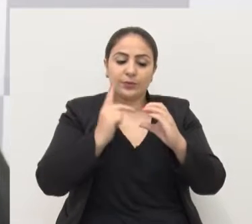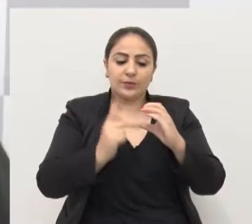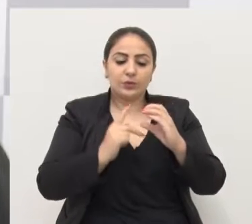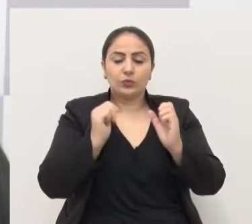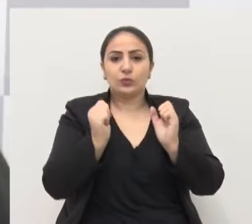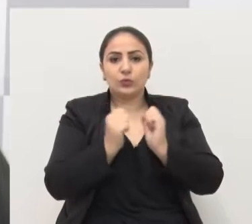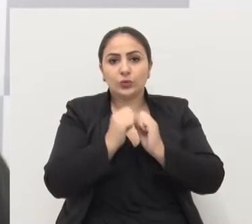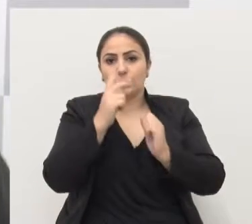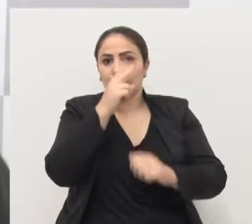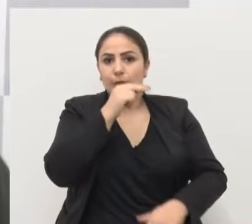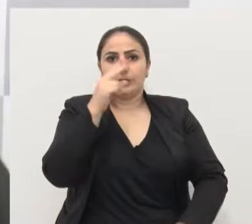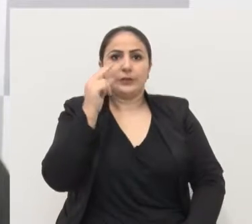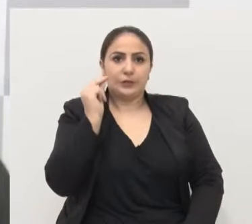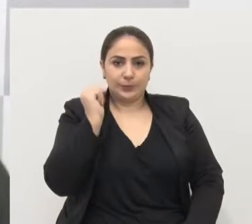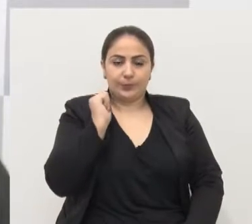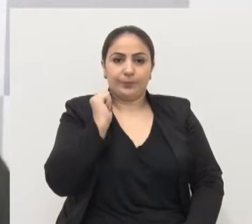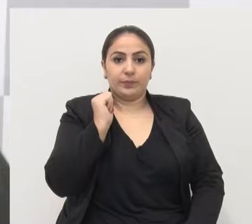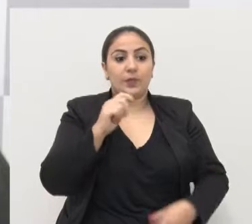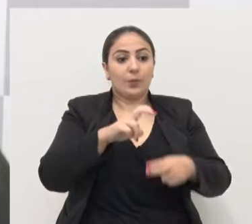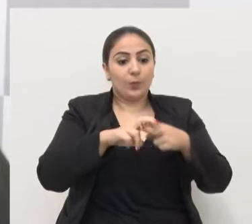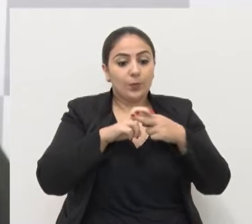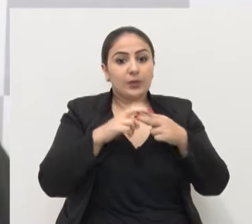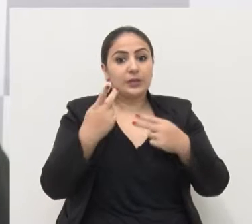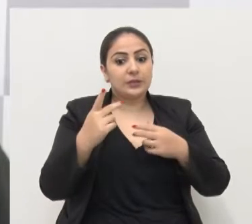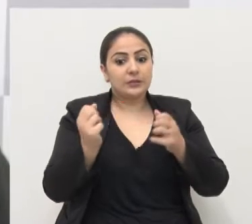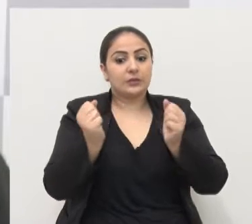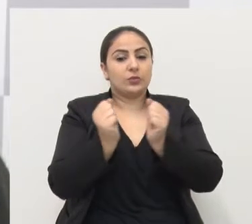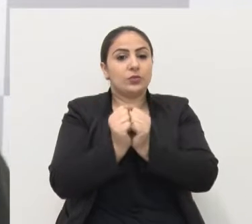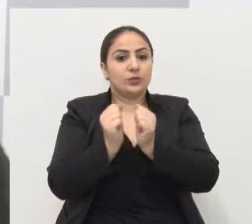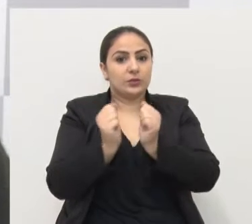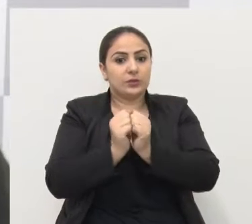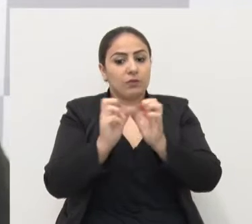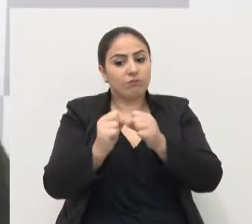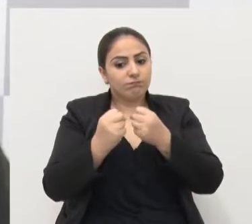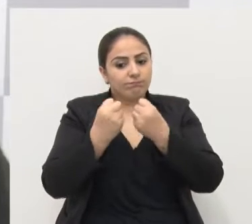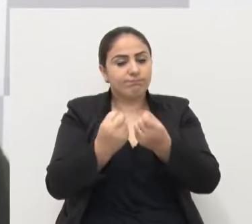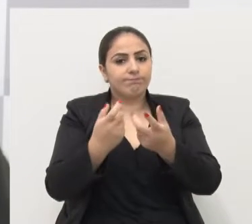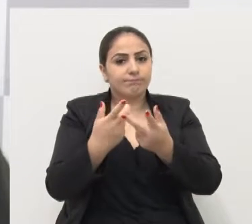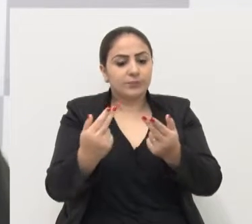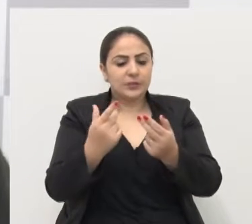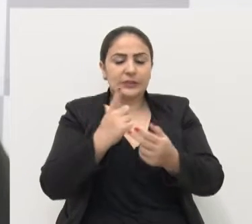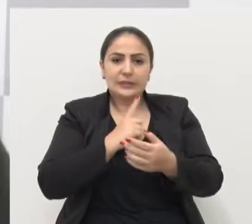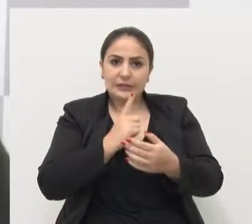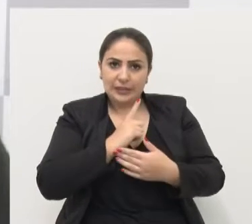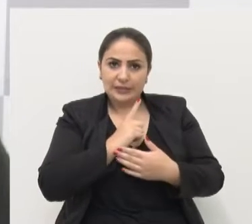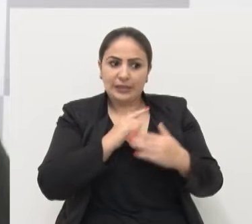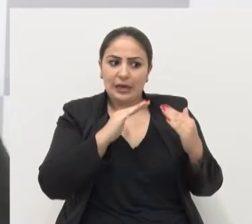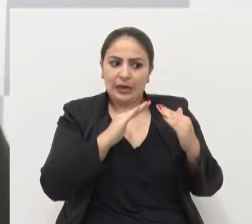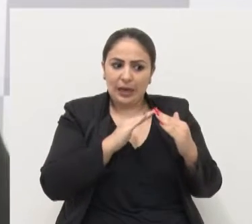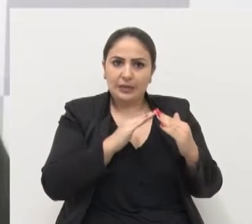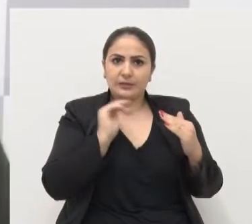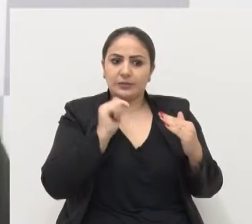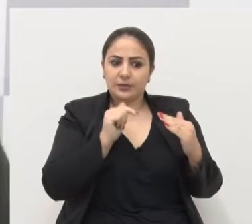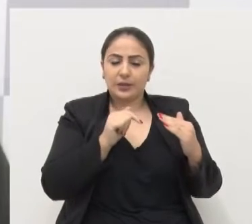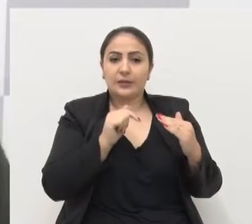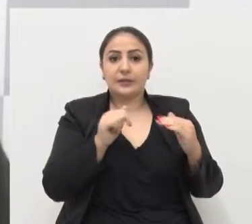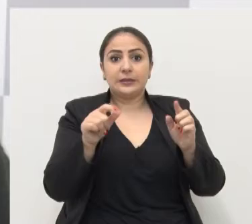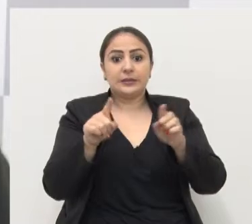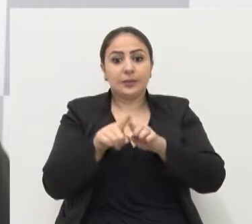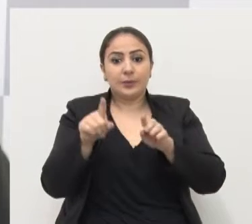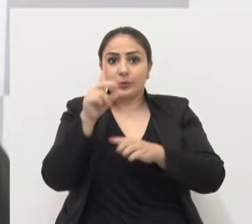vereadores em conjunto com o executivo né então essa união essa essa forte união este ano entre a casa legislativa